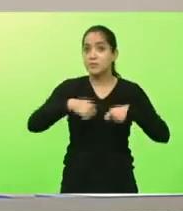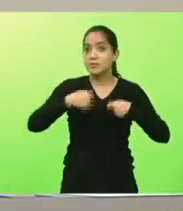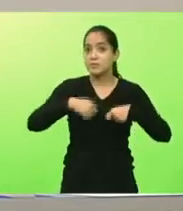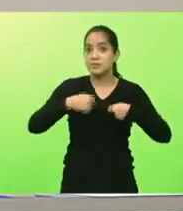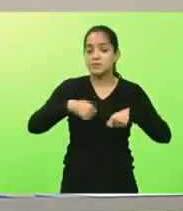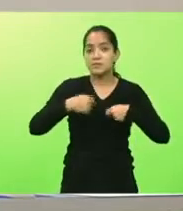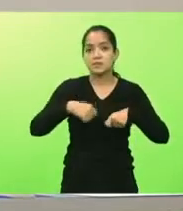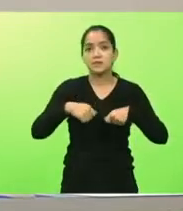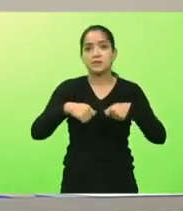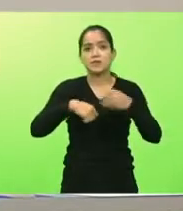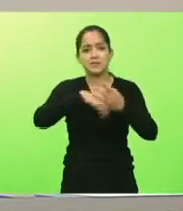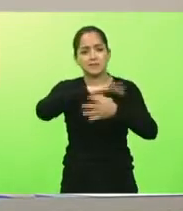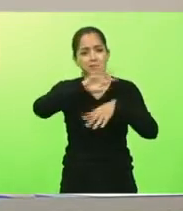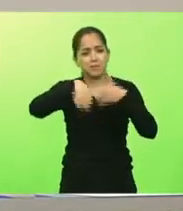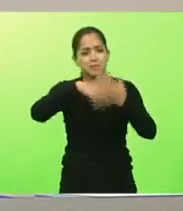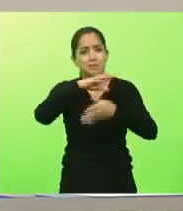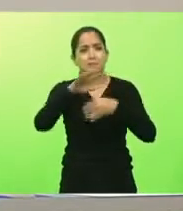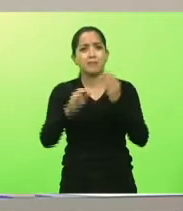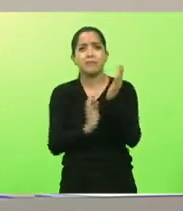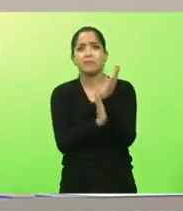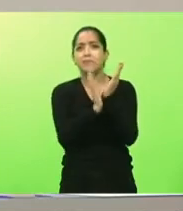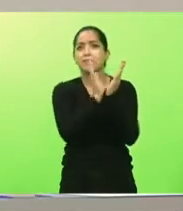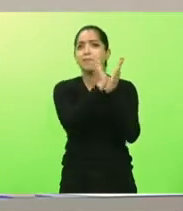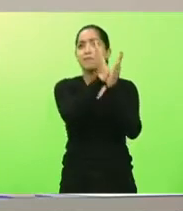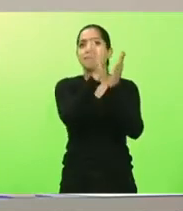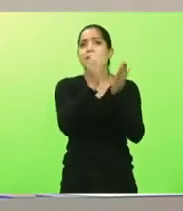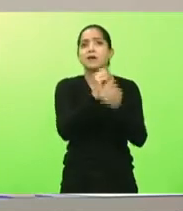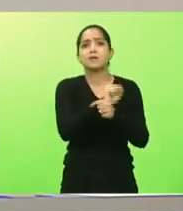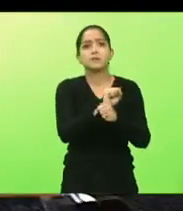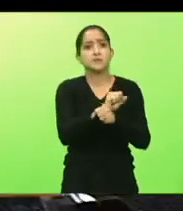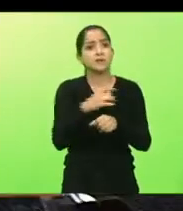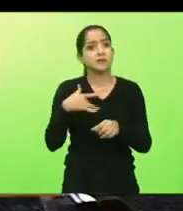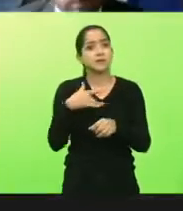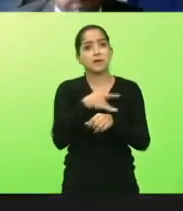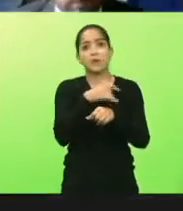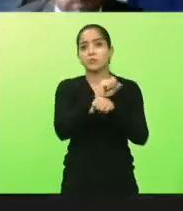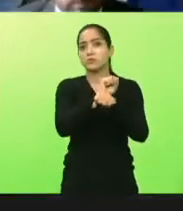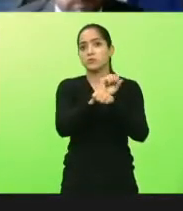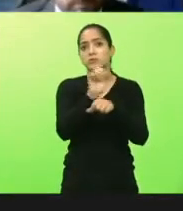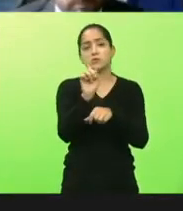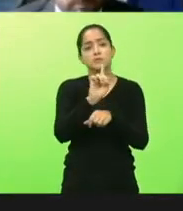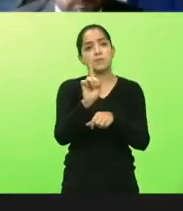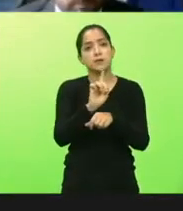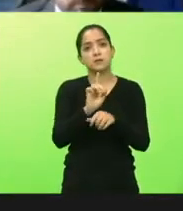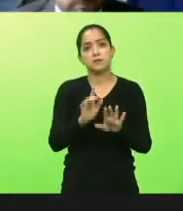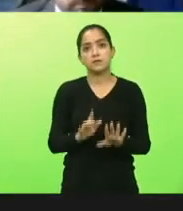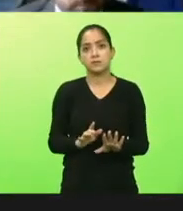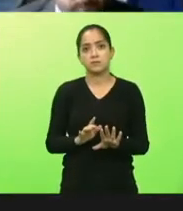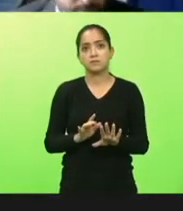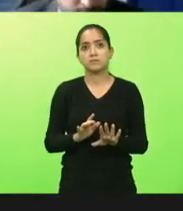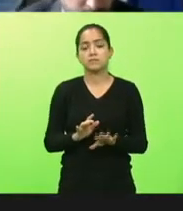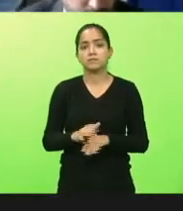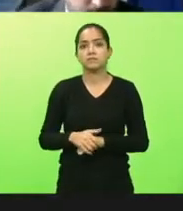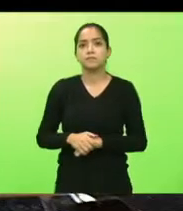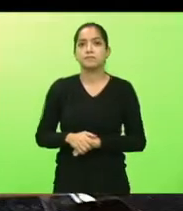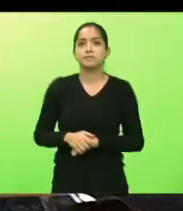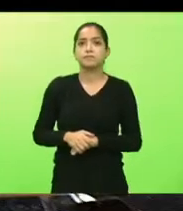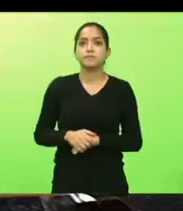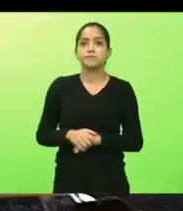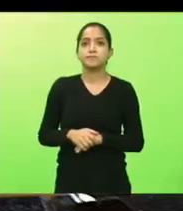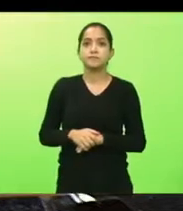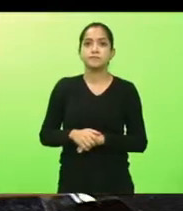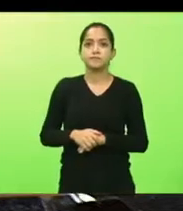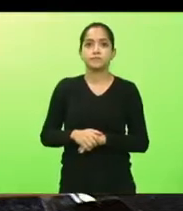de um amaranhado burocrático que o povo não pode esperar e a saúde não espera. Que é o fôlego da alta complexidade. A retaguarda é o